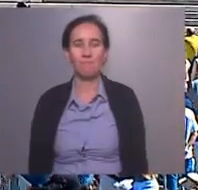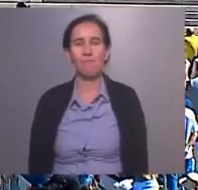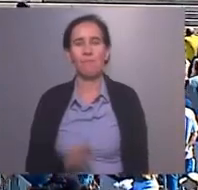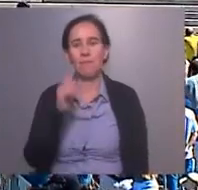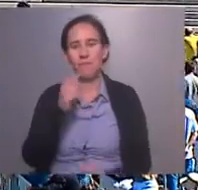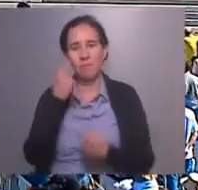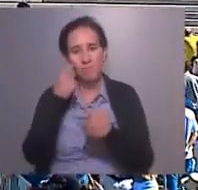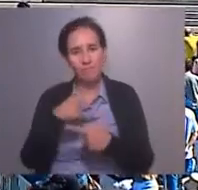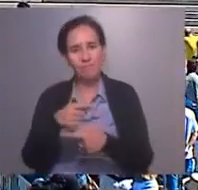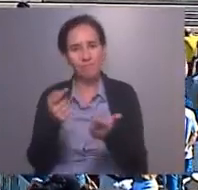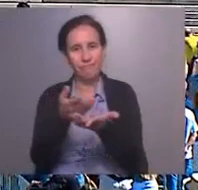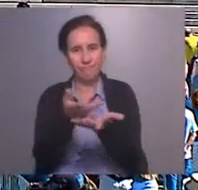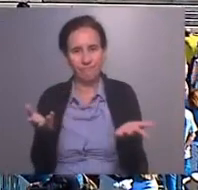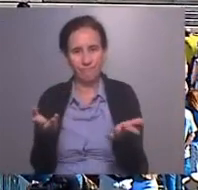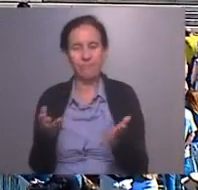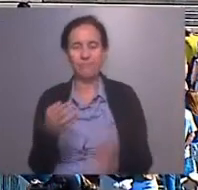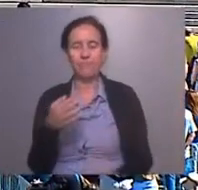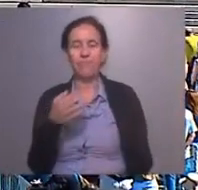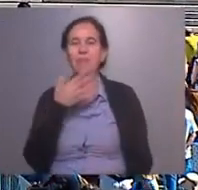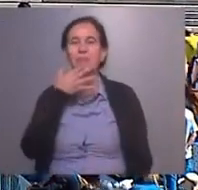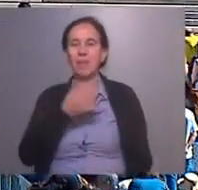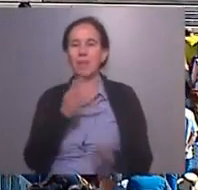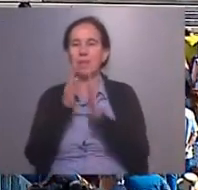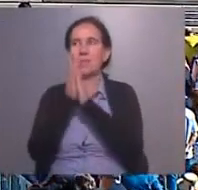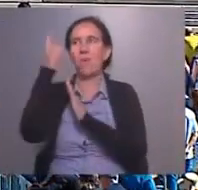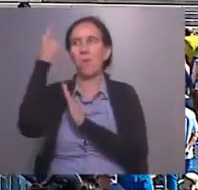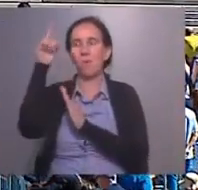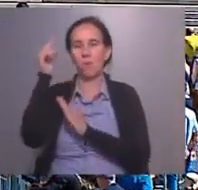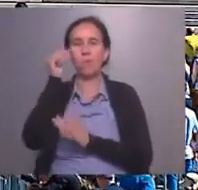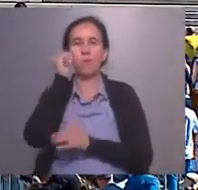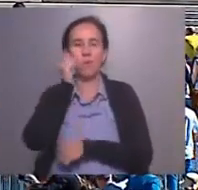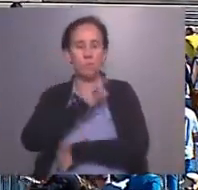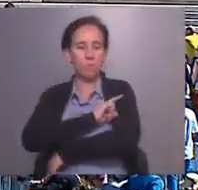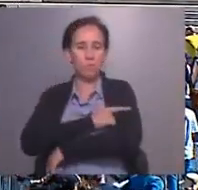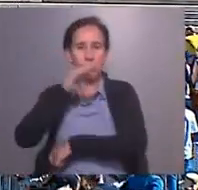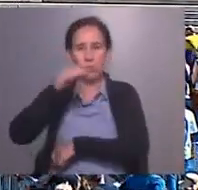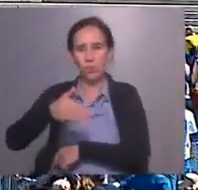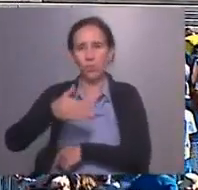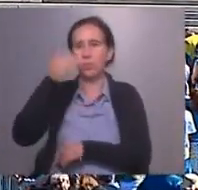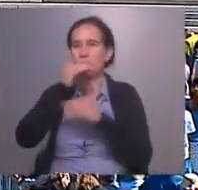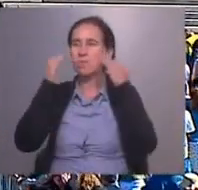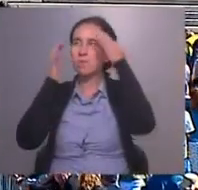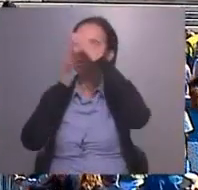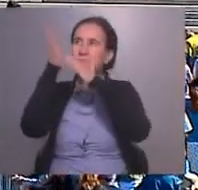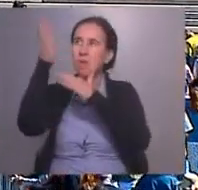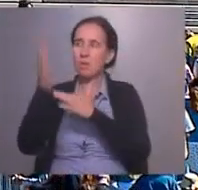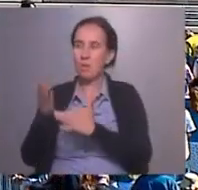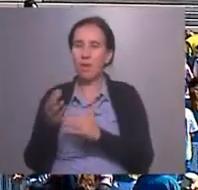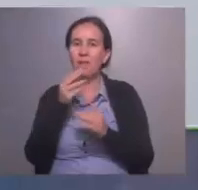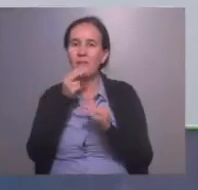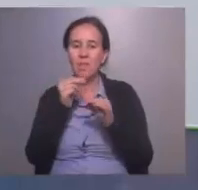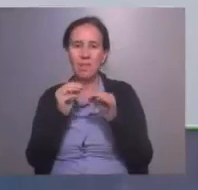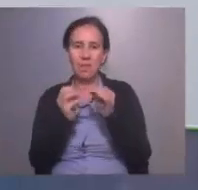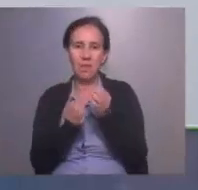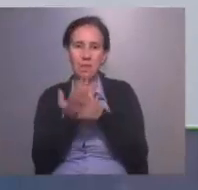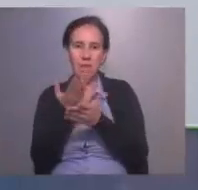Professemos a nossa fé. Creio em um só Deus, Pai Todo-Poderoso, Criador do céu e da terra,